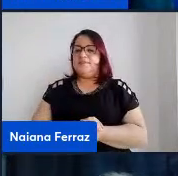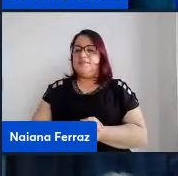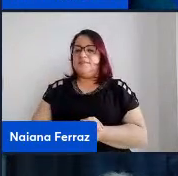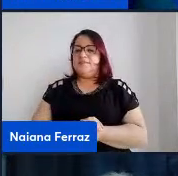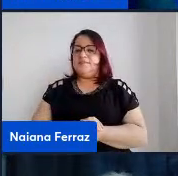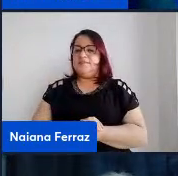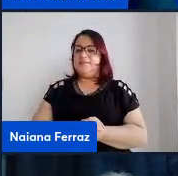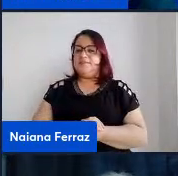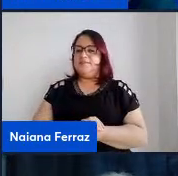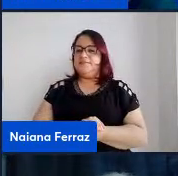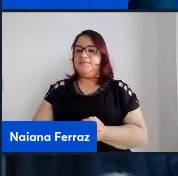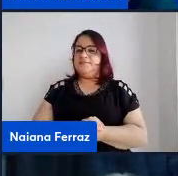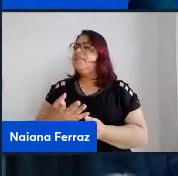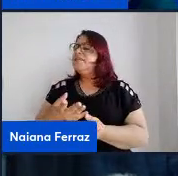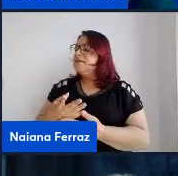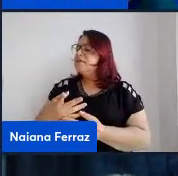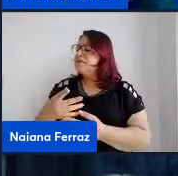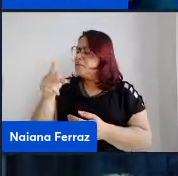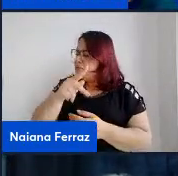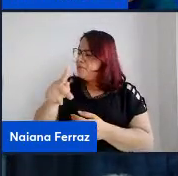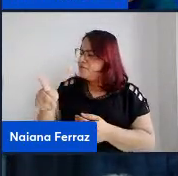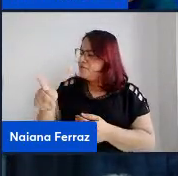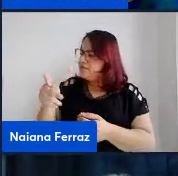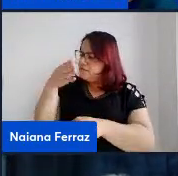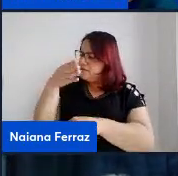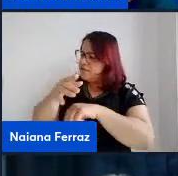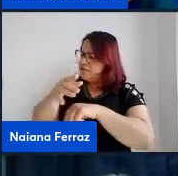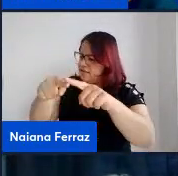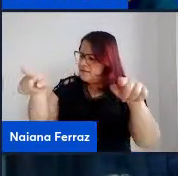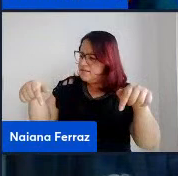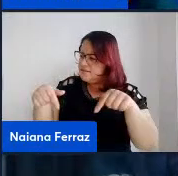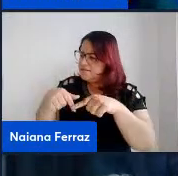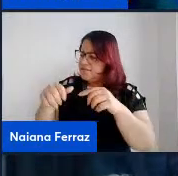Ela está na sala conosco?